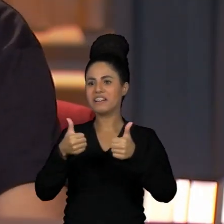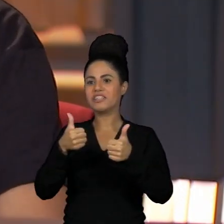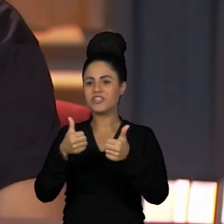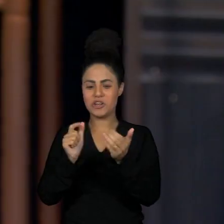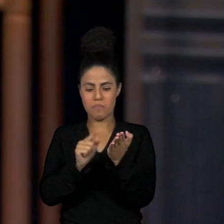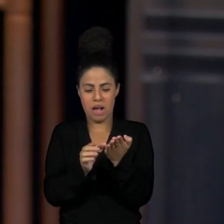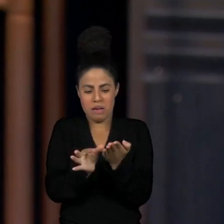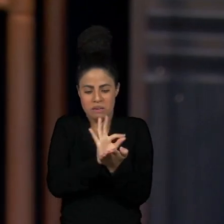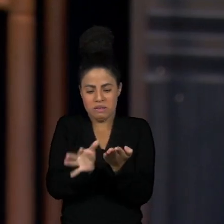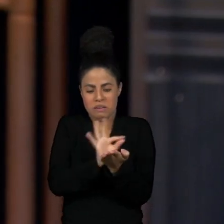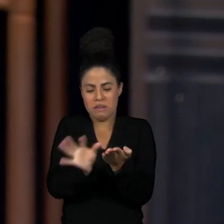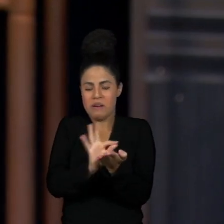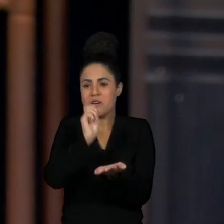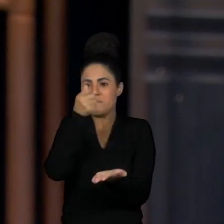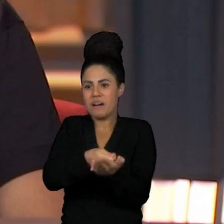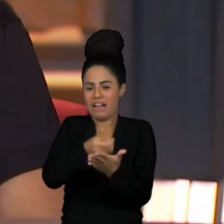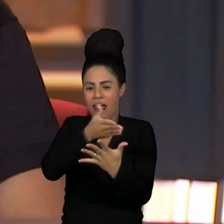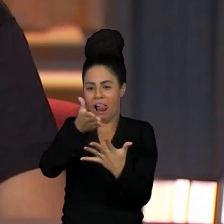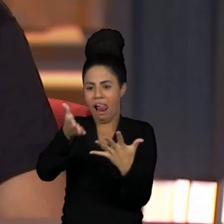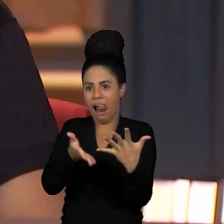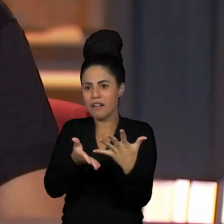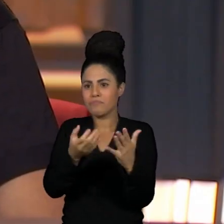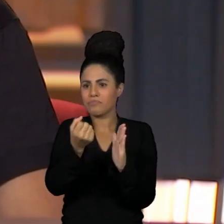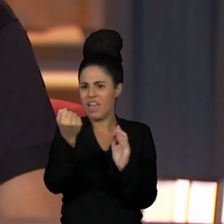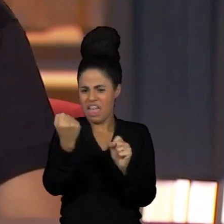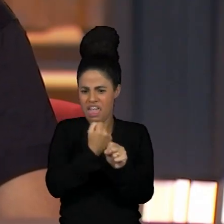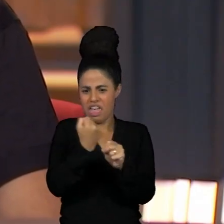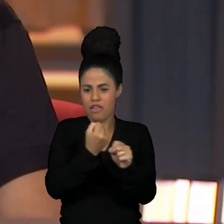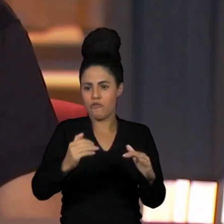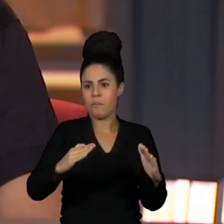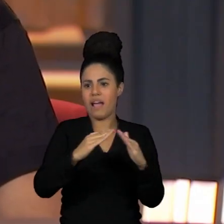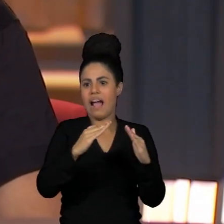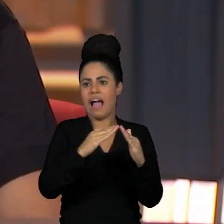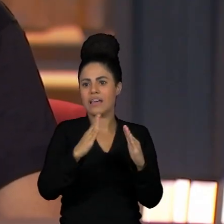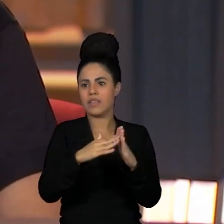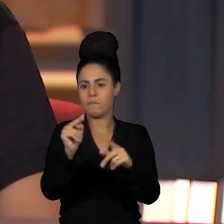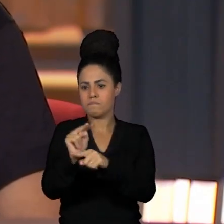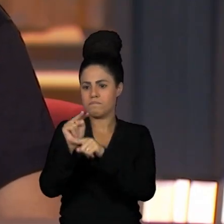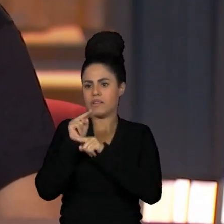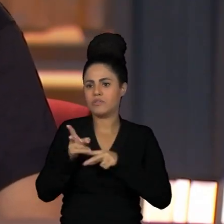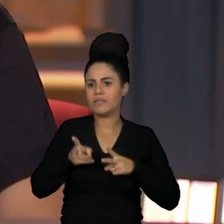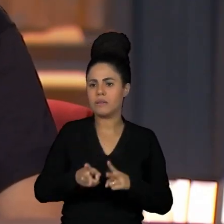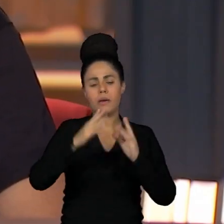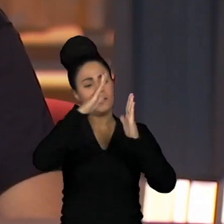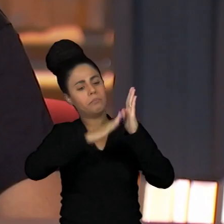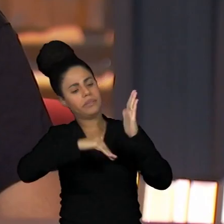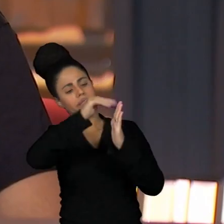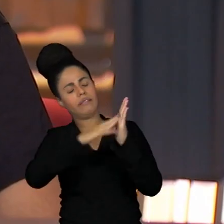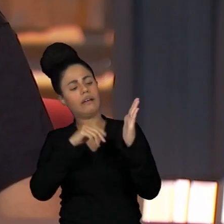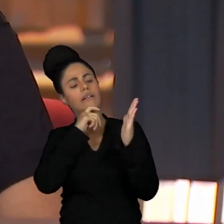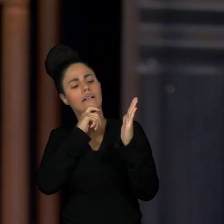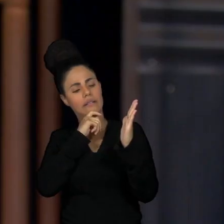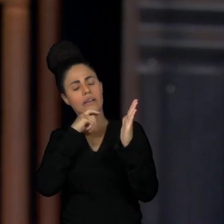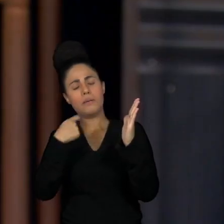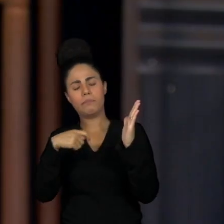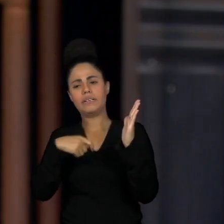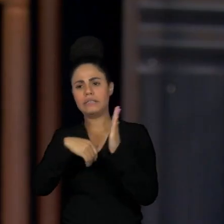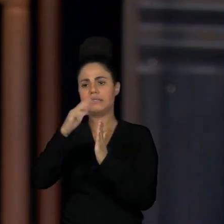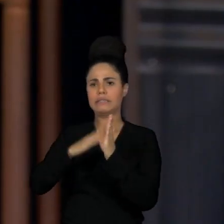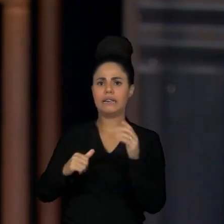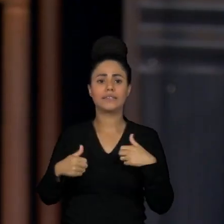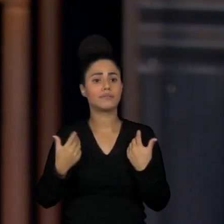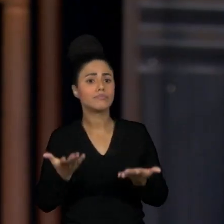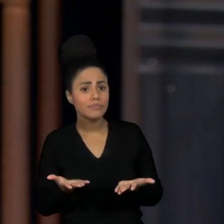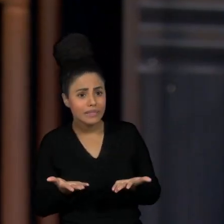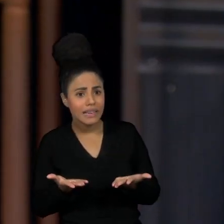carnêzão. Reforma em casa, cara, era na base de empréstimo. Ah, tem que pintar aqui uma parede. Mando no carnê.